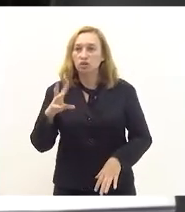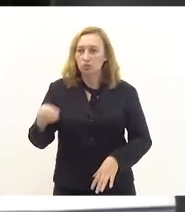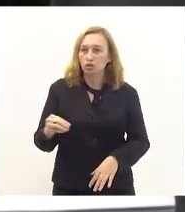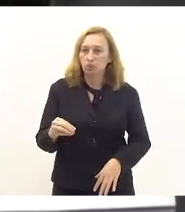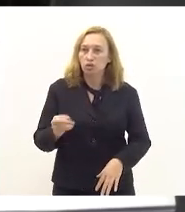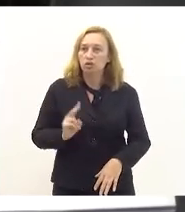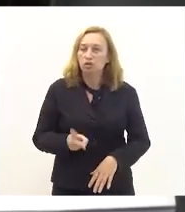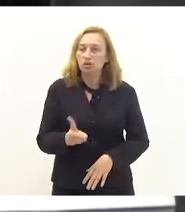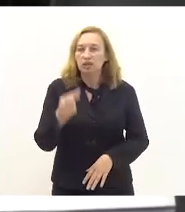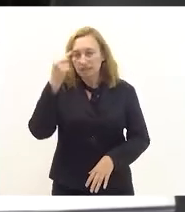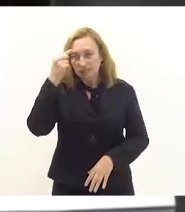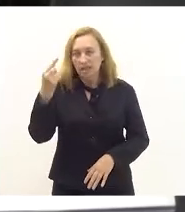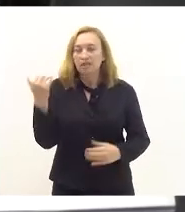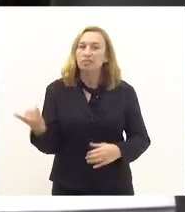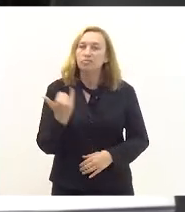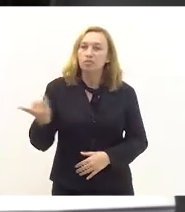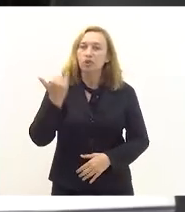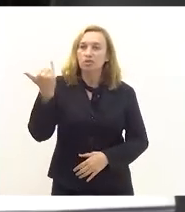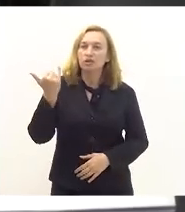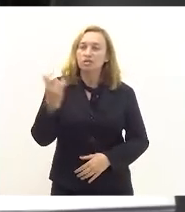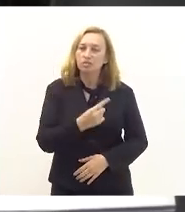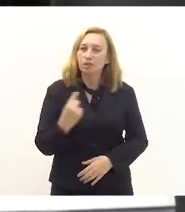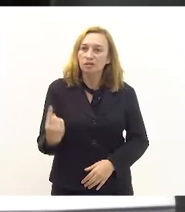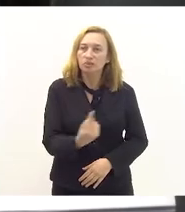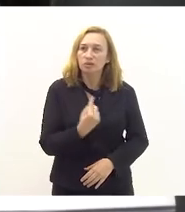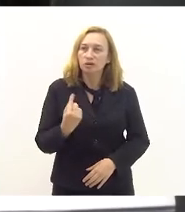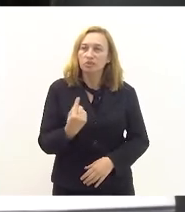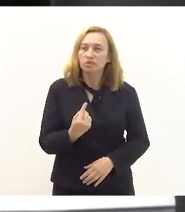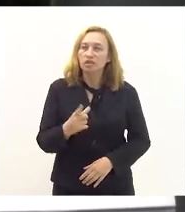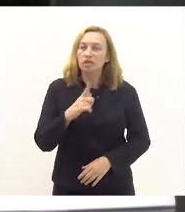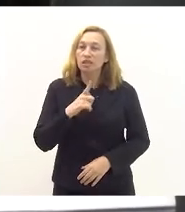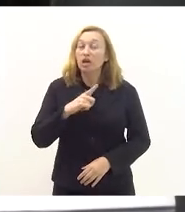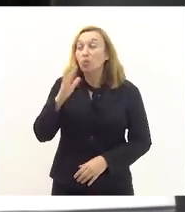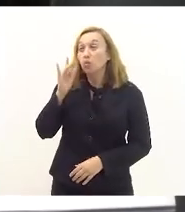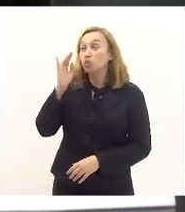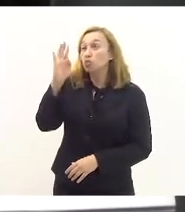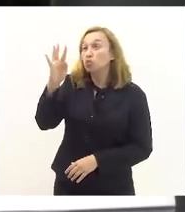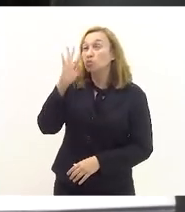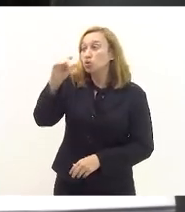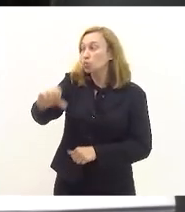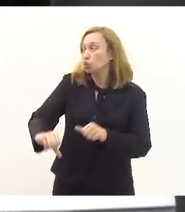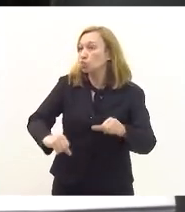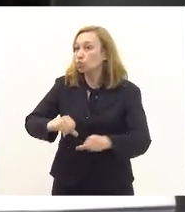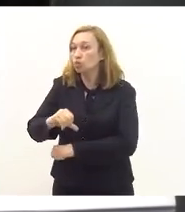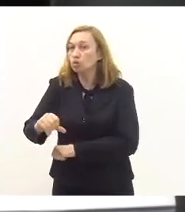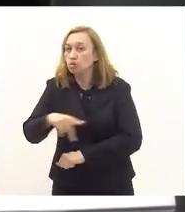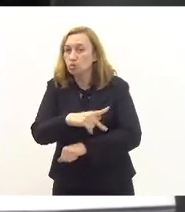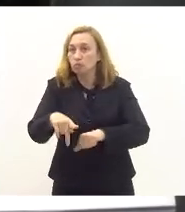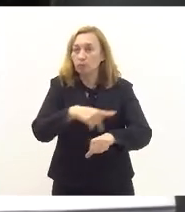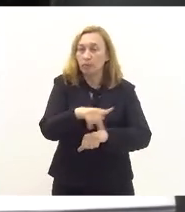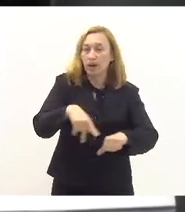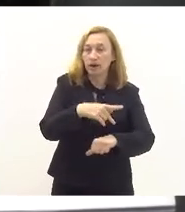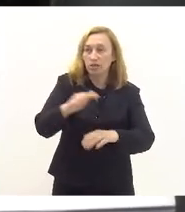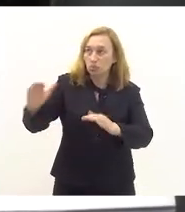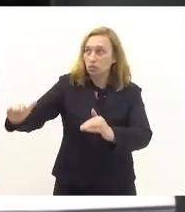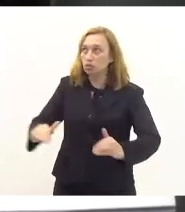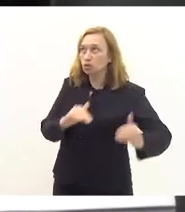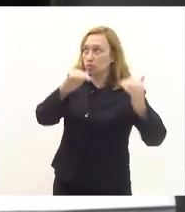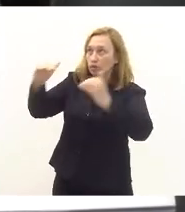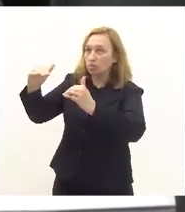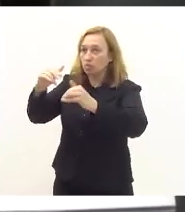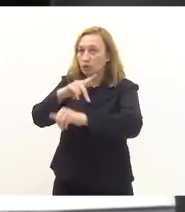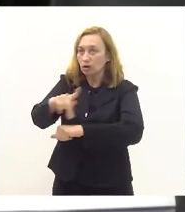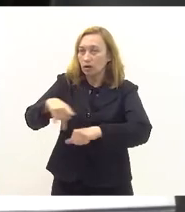continuam ideias necessárias para a gente que tem o sonho de transformar esse país num país soberano, numa